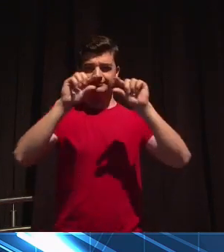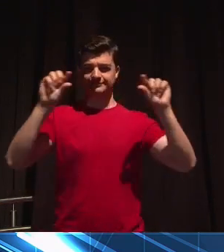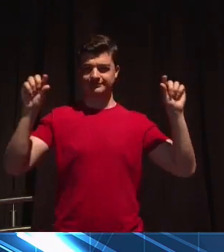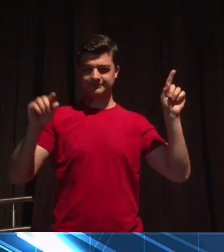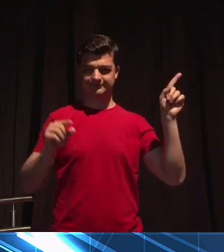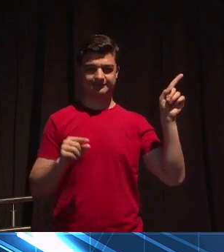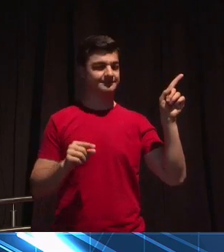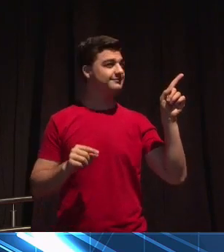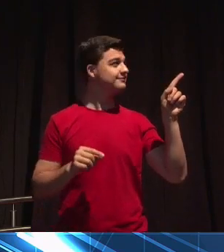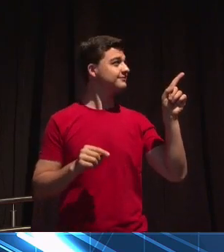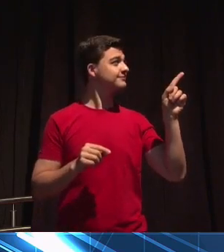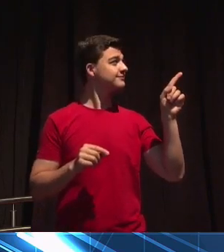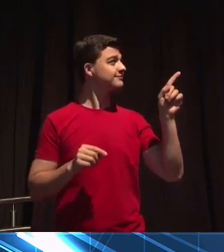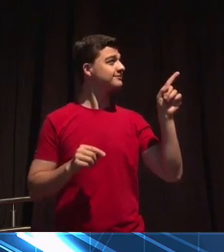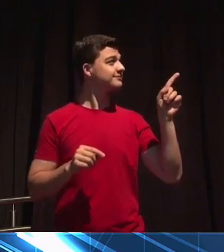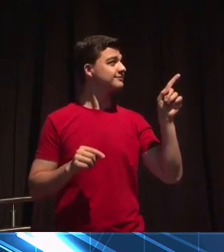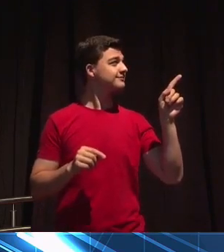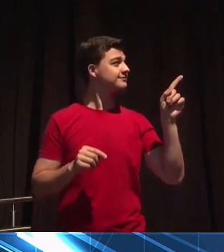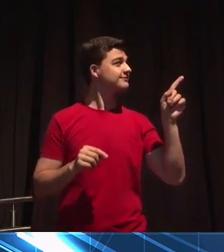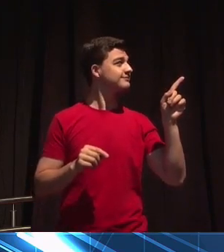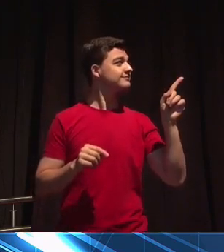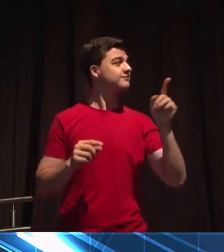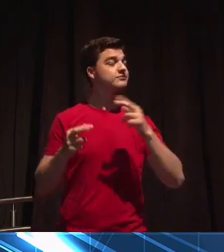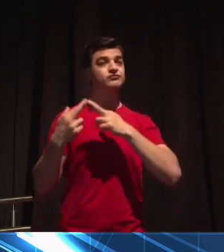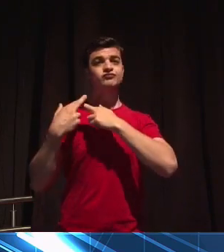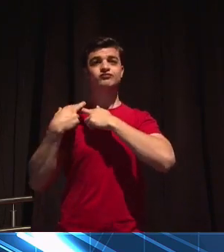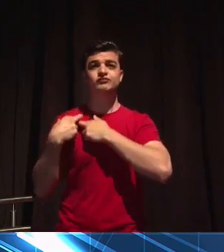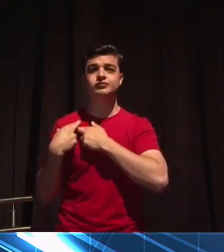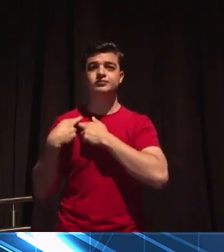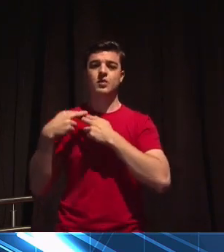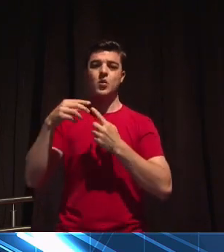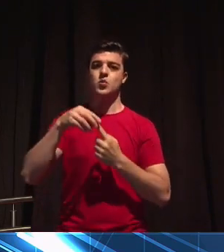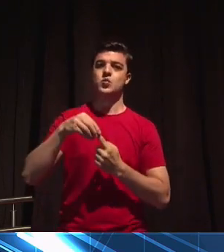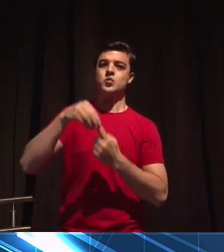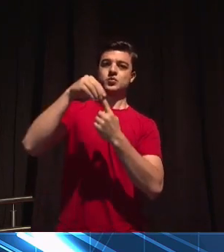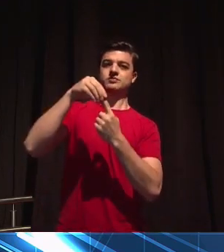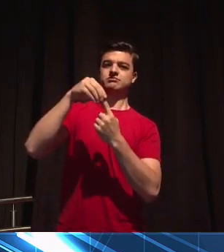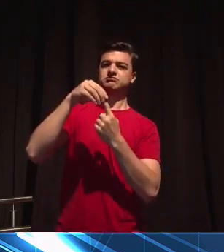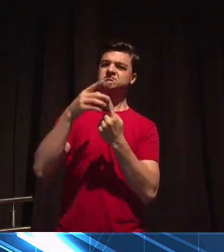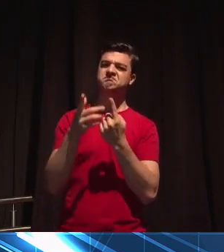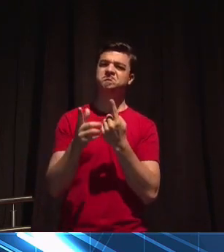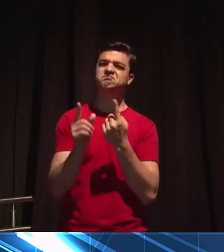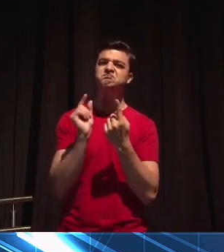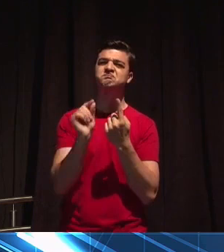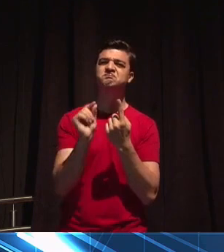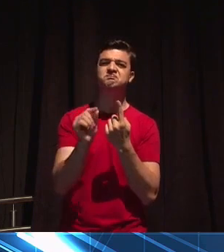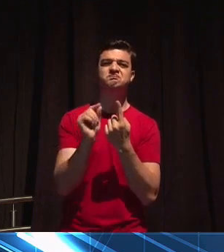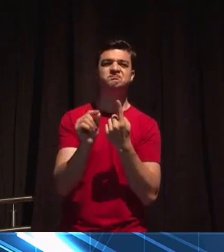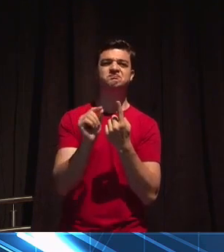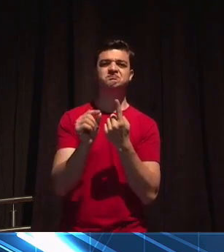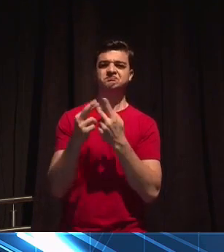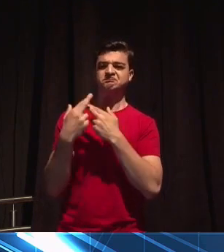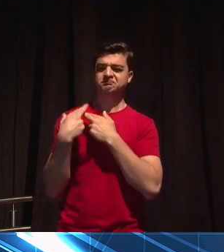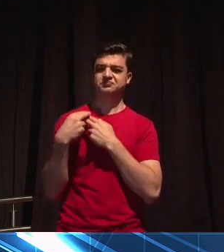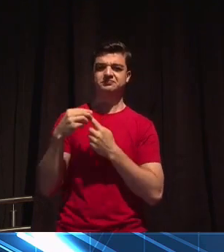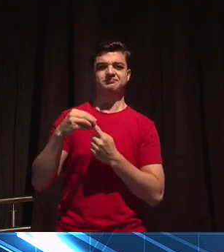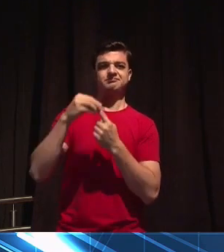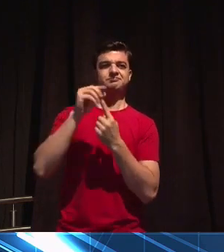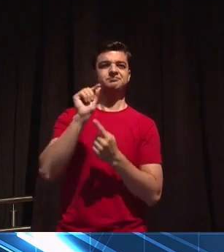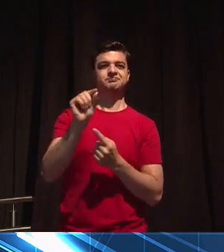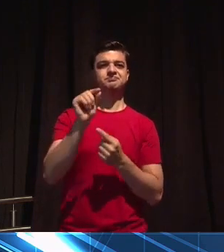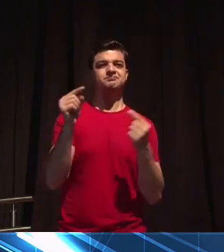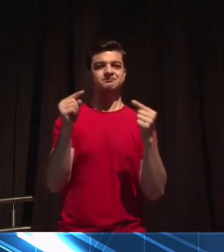única né então tem essa história de única então o que que é fazer uma coisa então o próprio